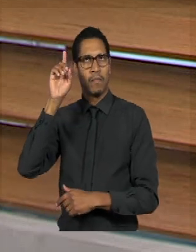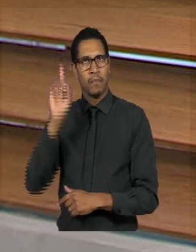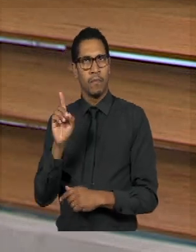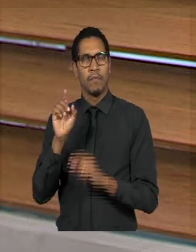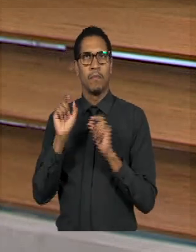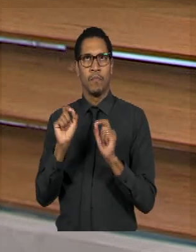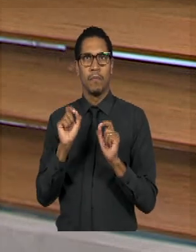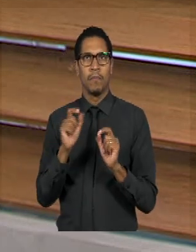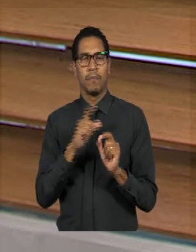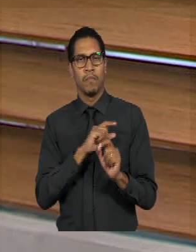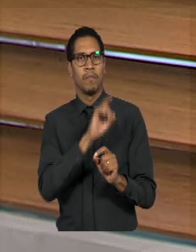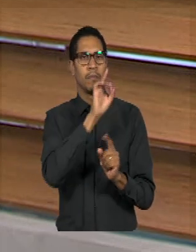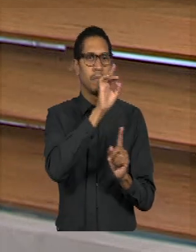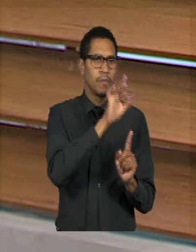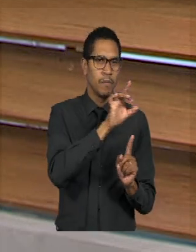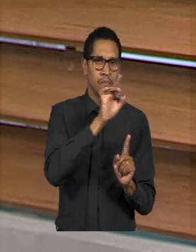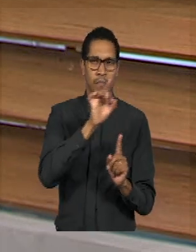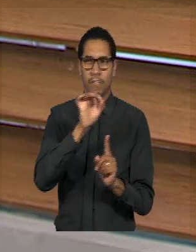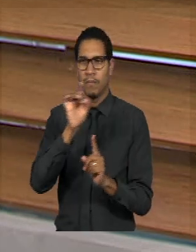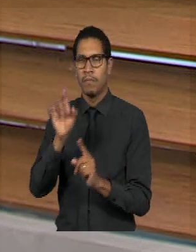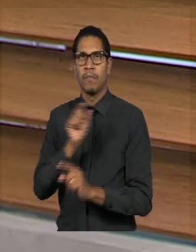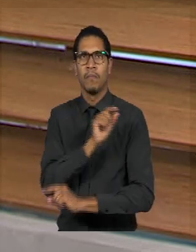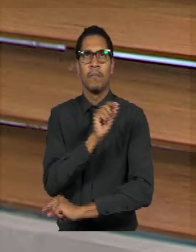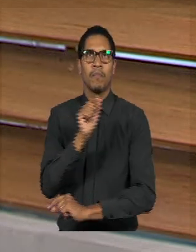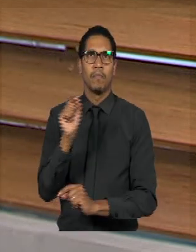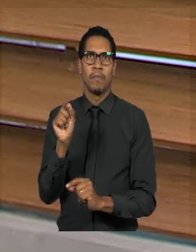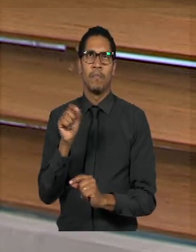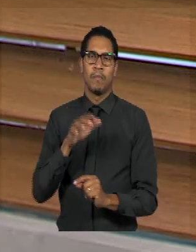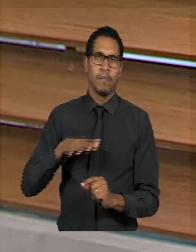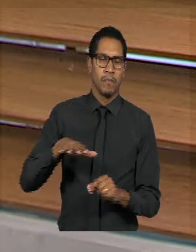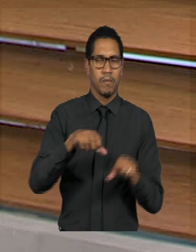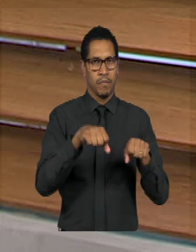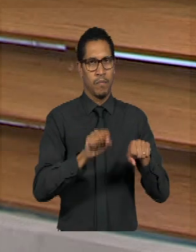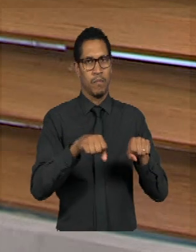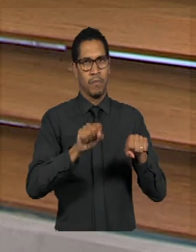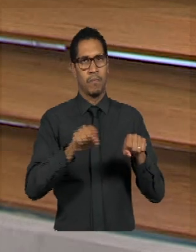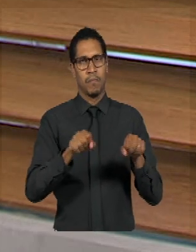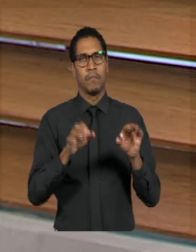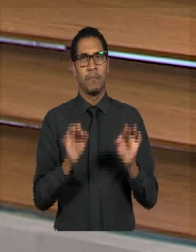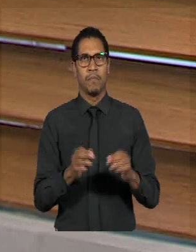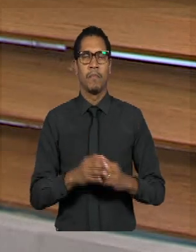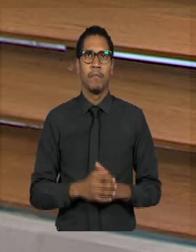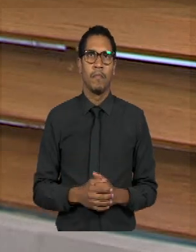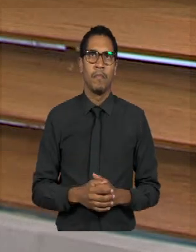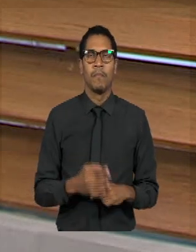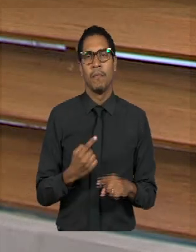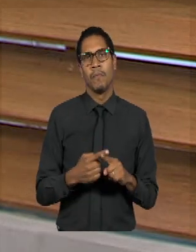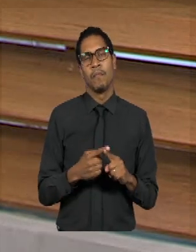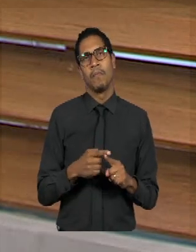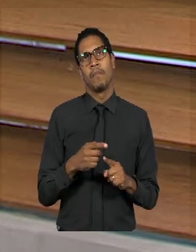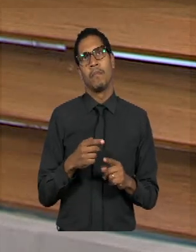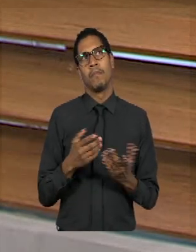o que acontece com cada um estou falando de motociclista, tá? Porque se nós